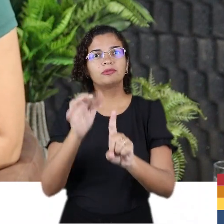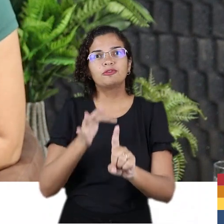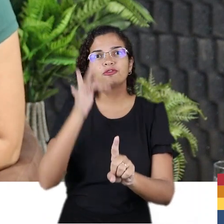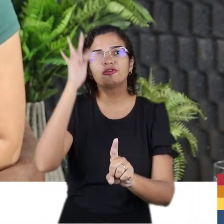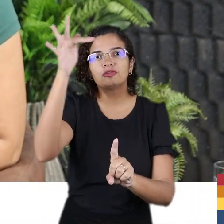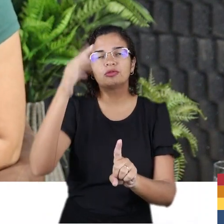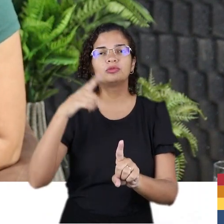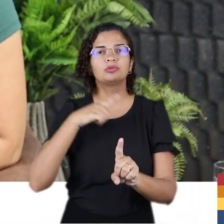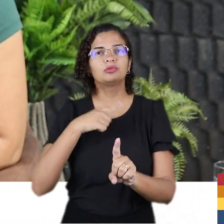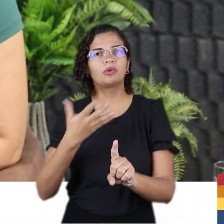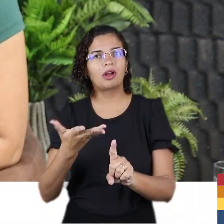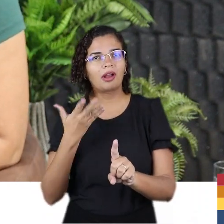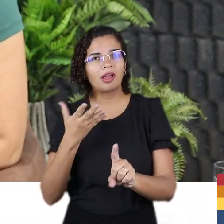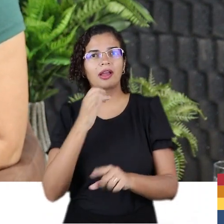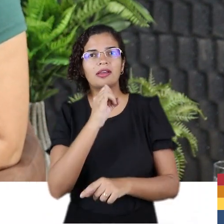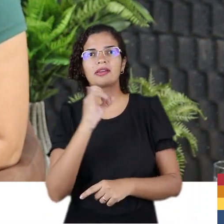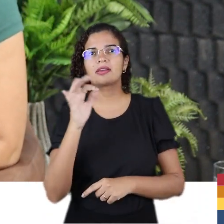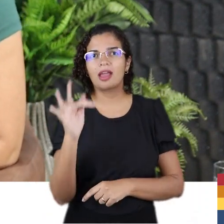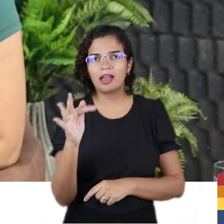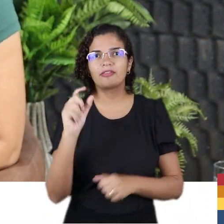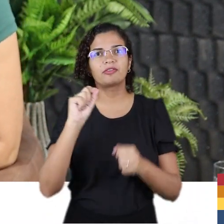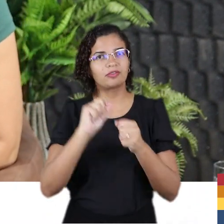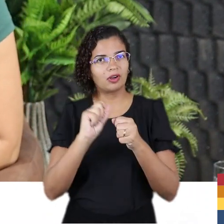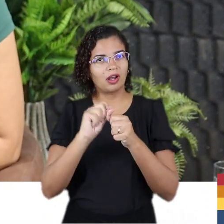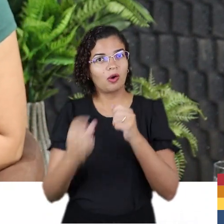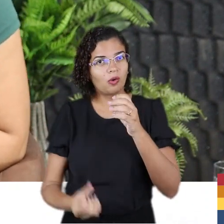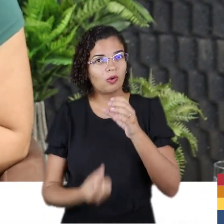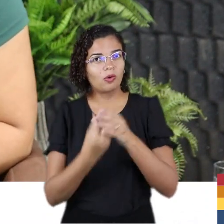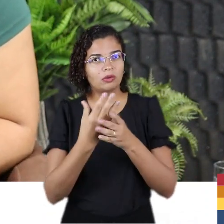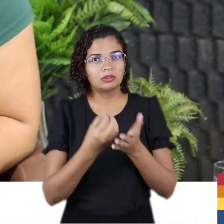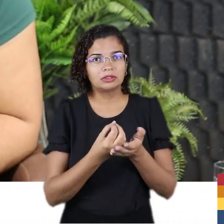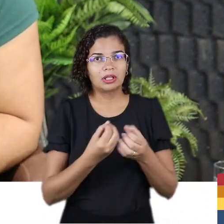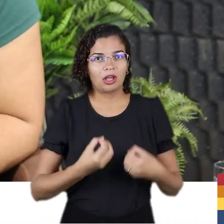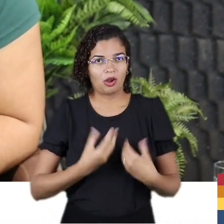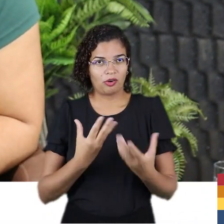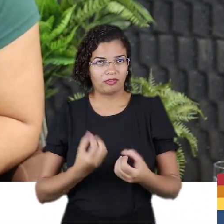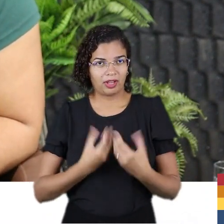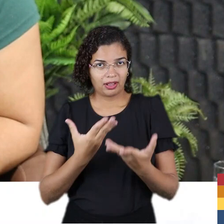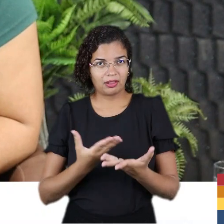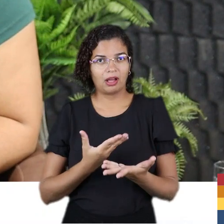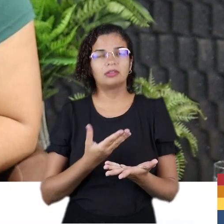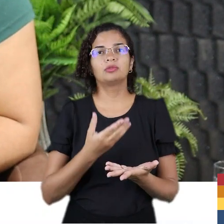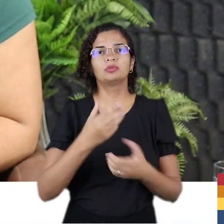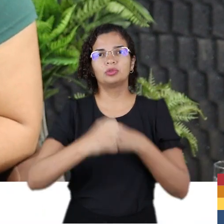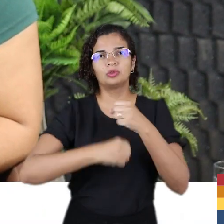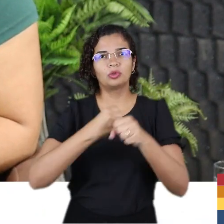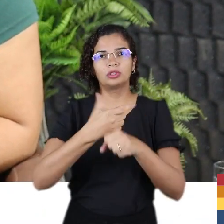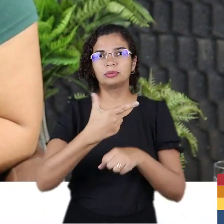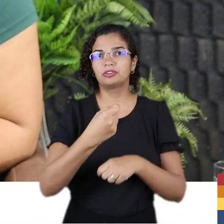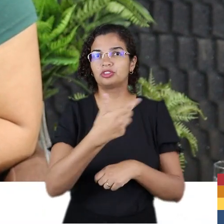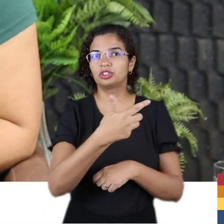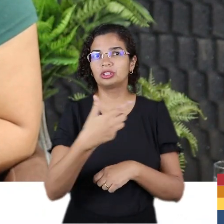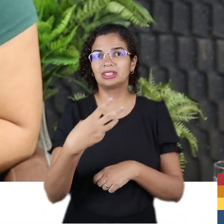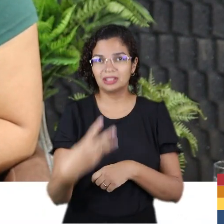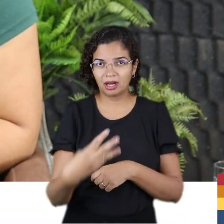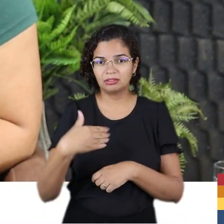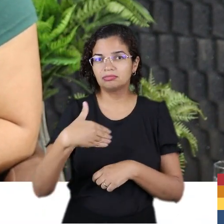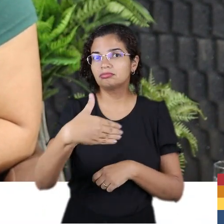que deverão ser ofertados, né professora, a partir de 2023 deverão ser ofertados os itinerários formativos,